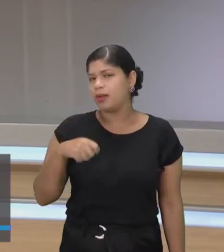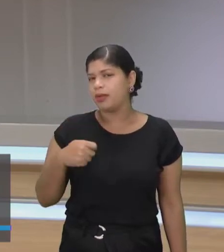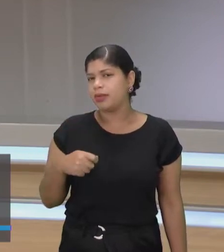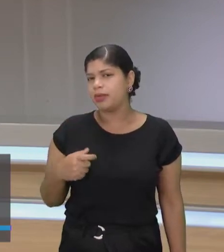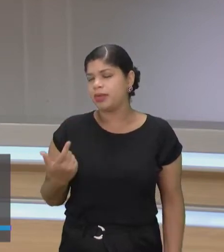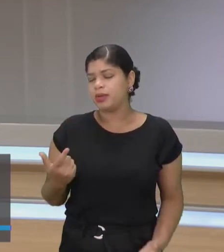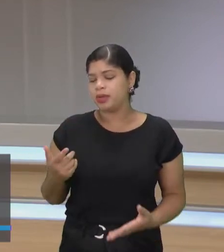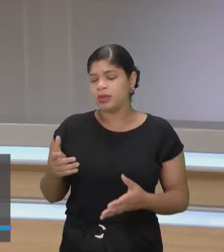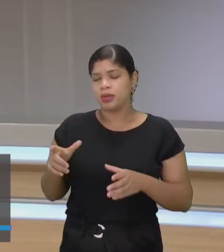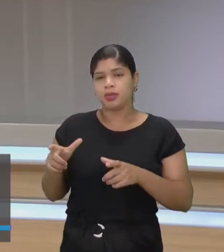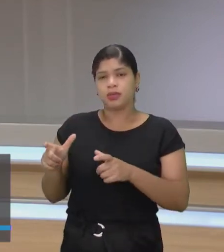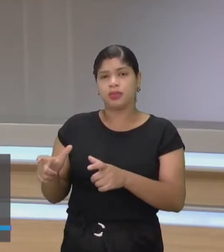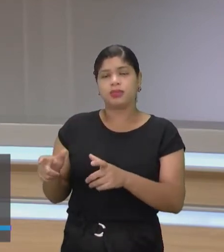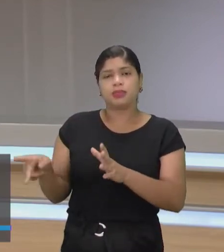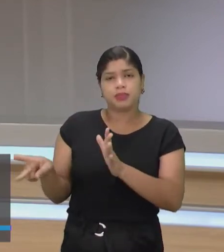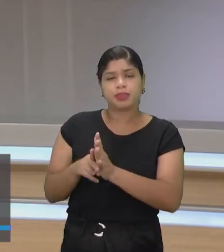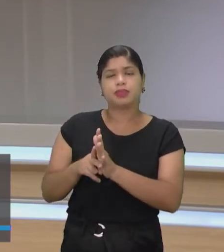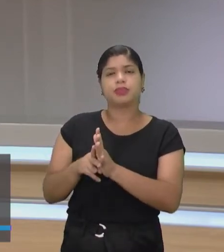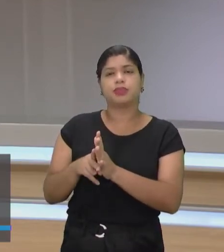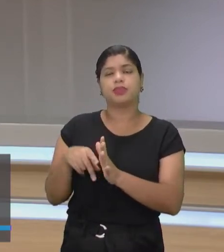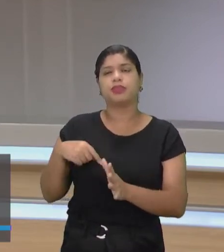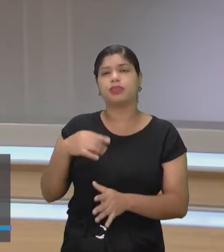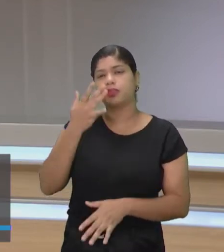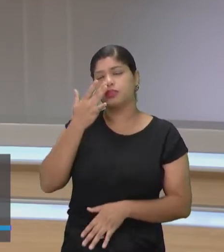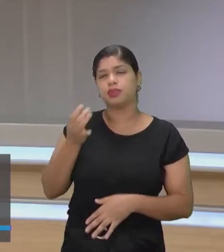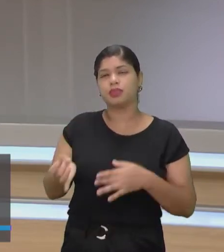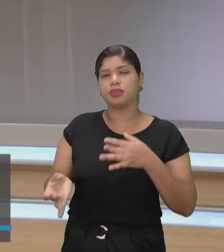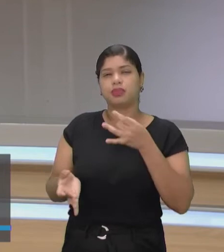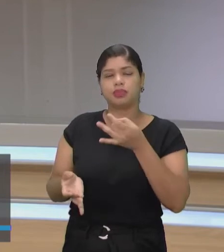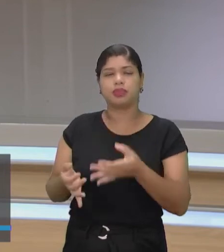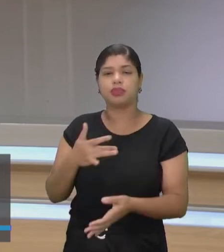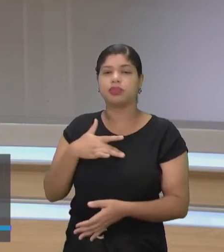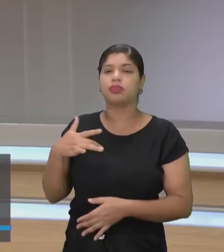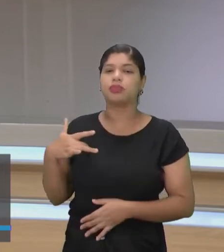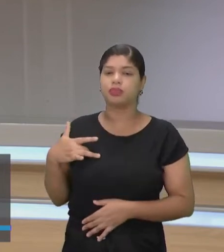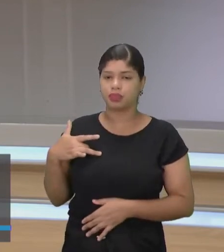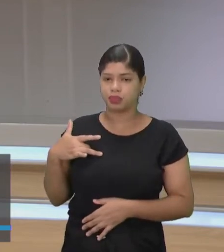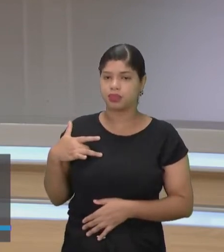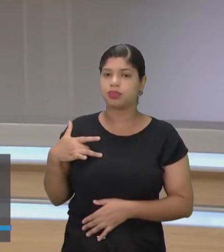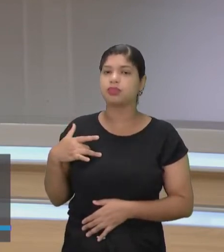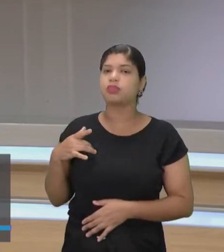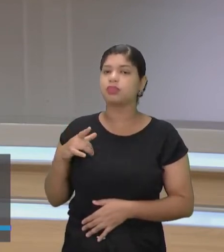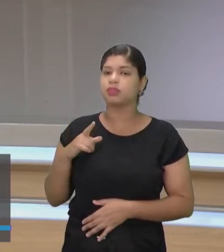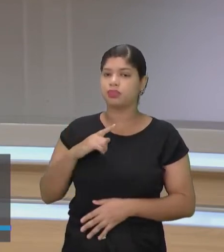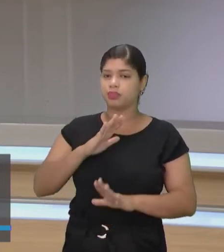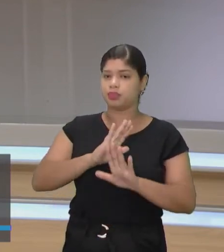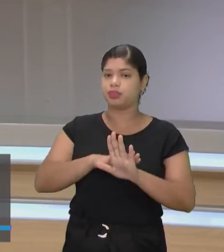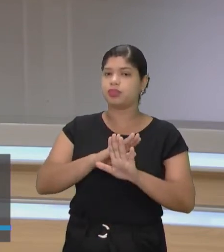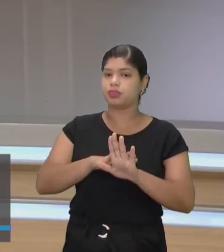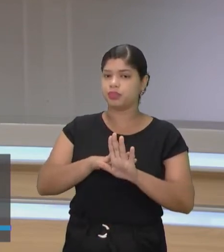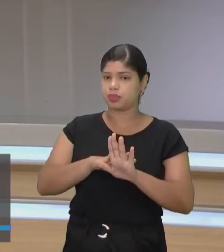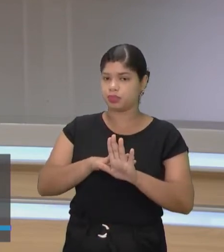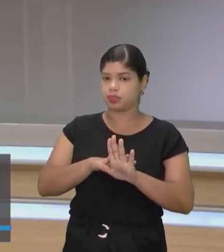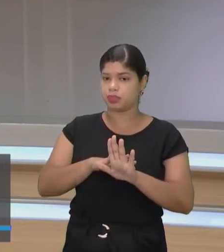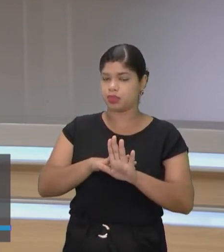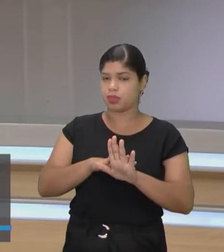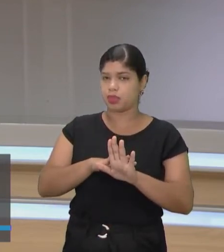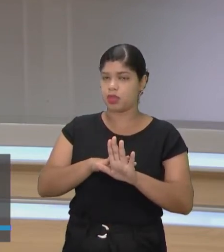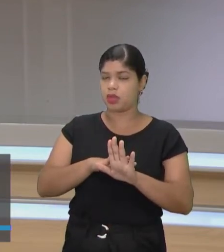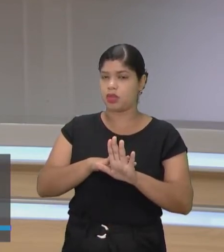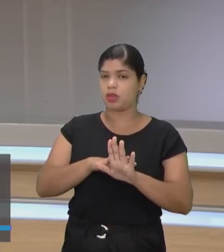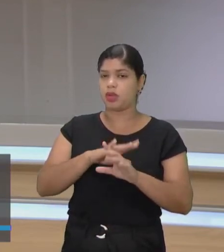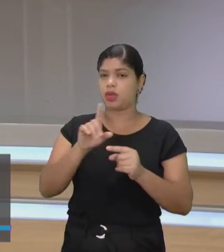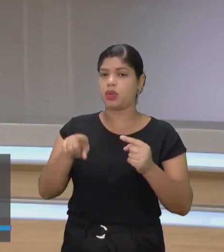e um descarte especial para o serviço de saúde? Tem tudo uma explicação, que é